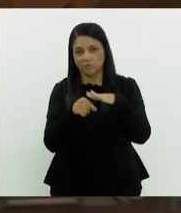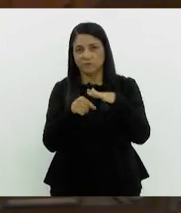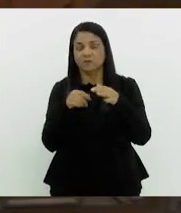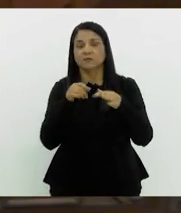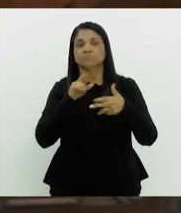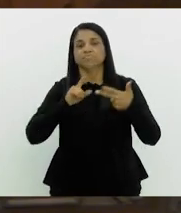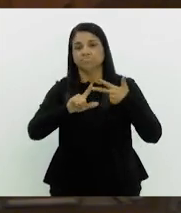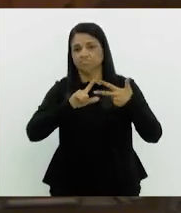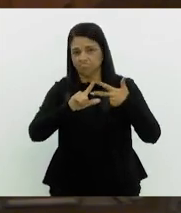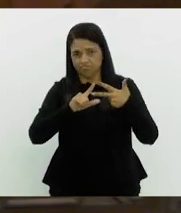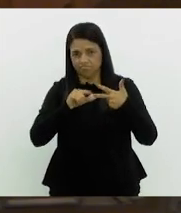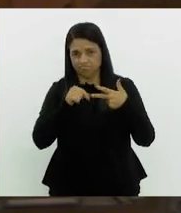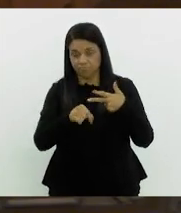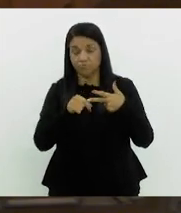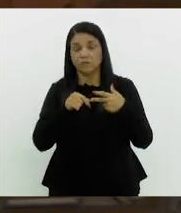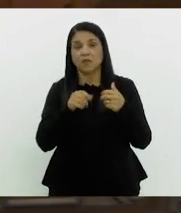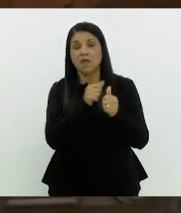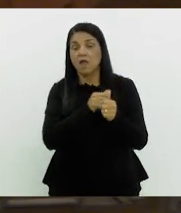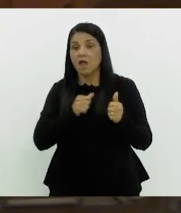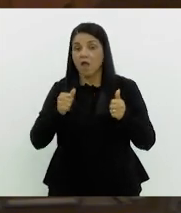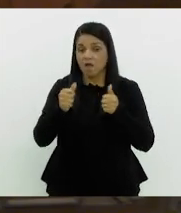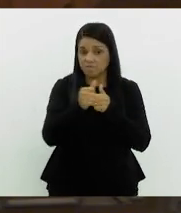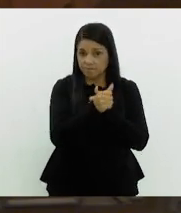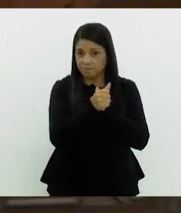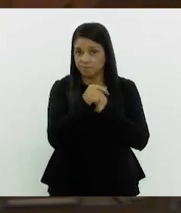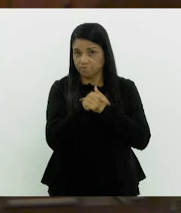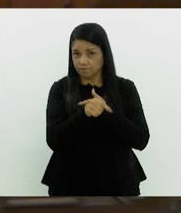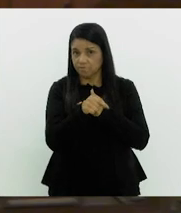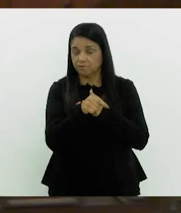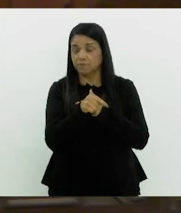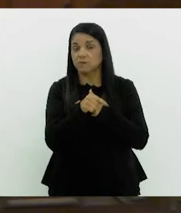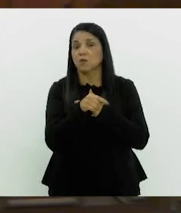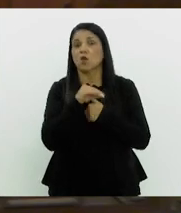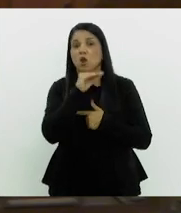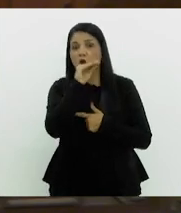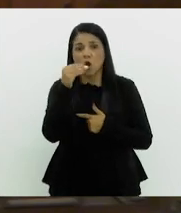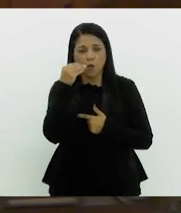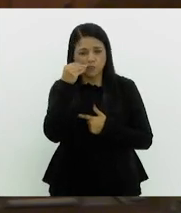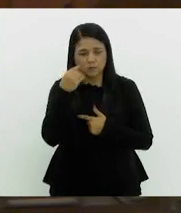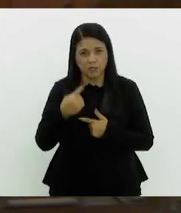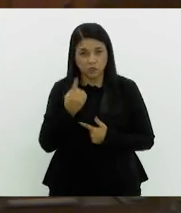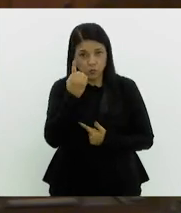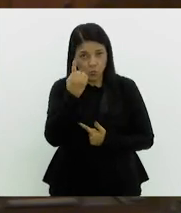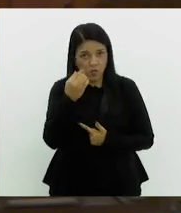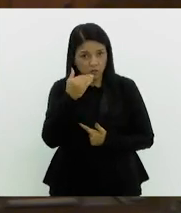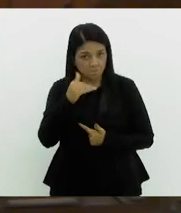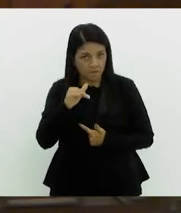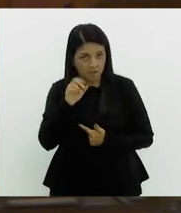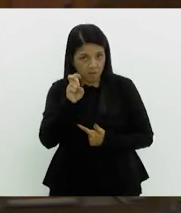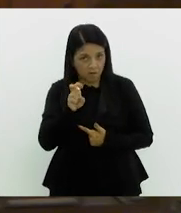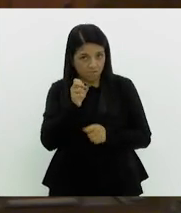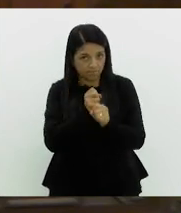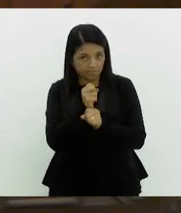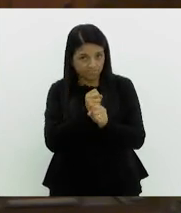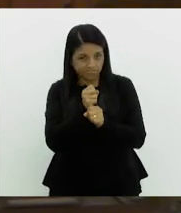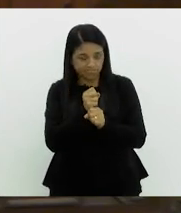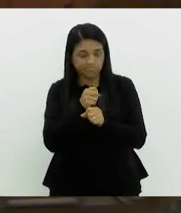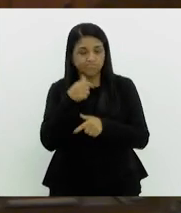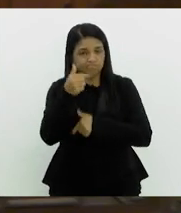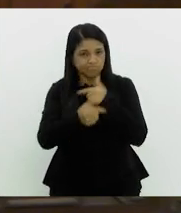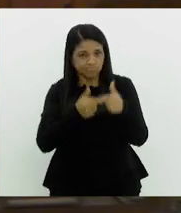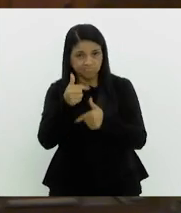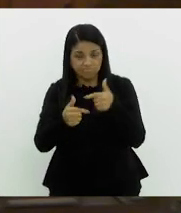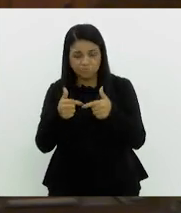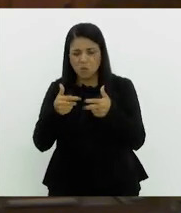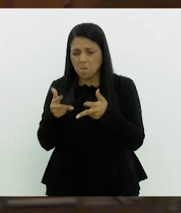à frente desse órgão, eu tive a oportunidade, nesse um ano e meio de atividade, de perceber o